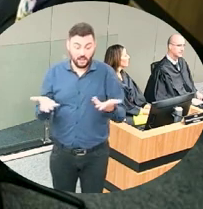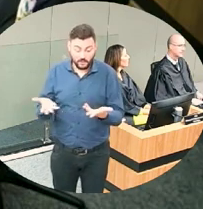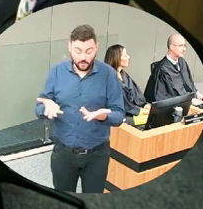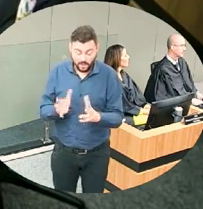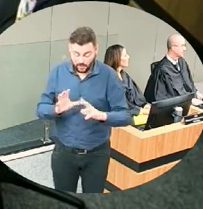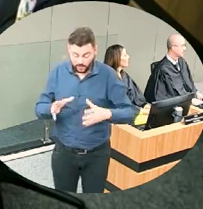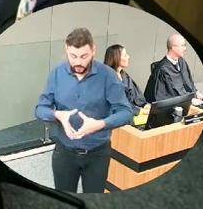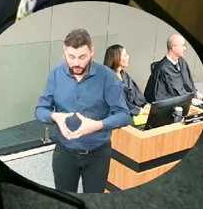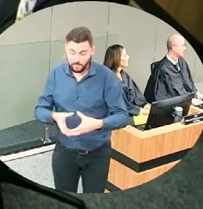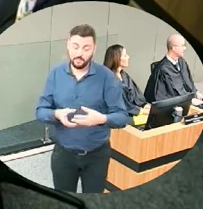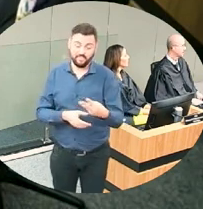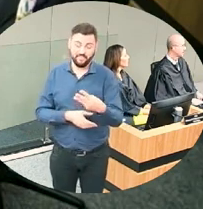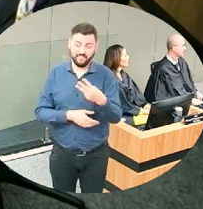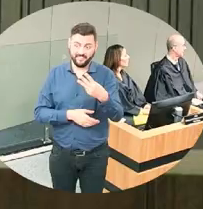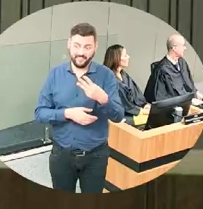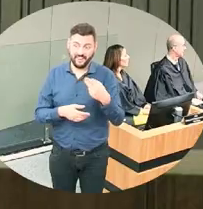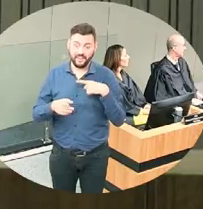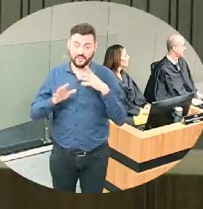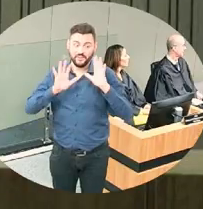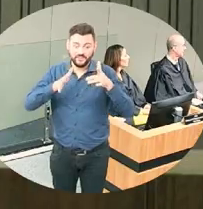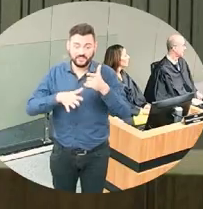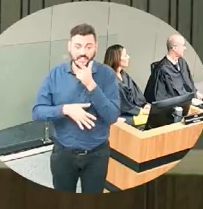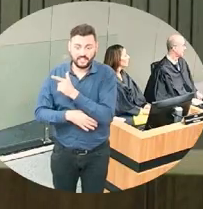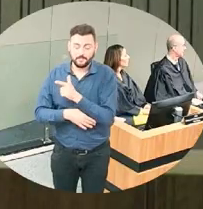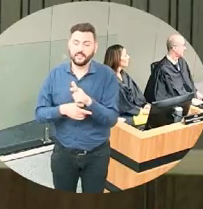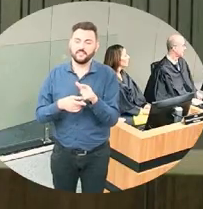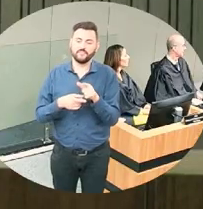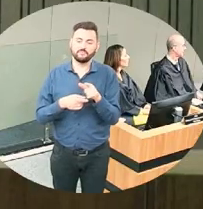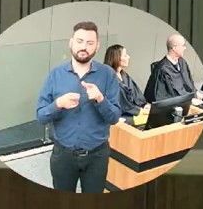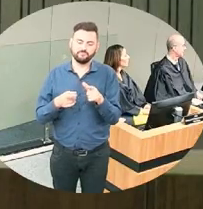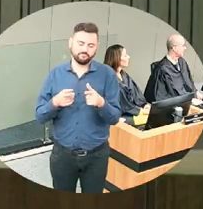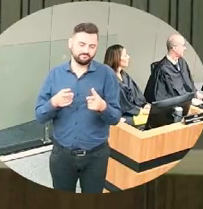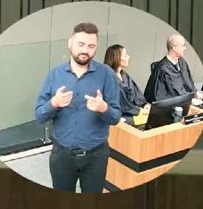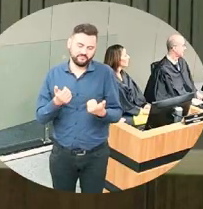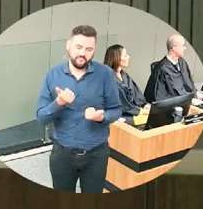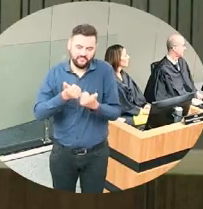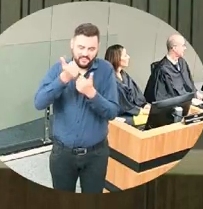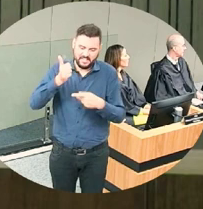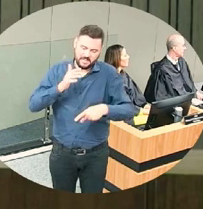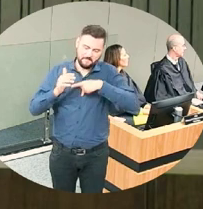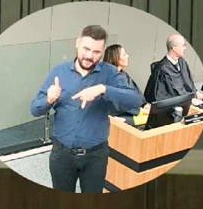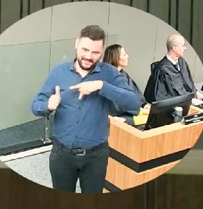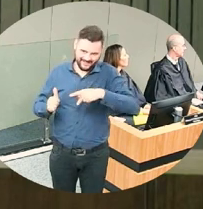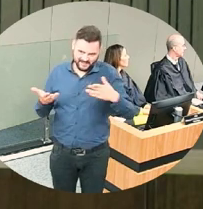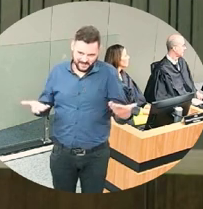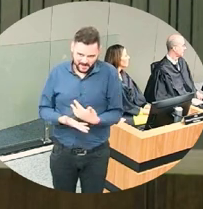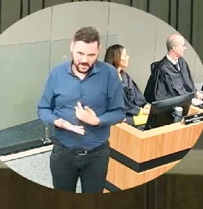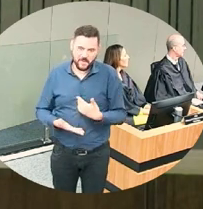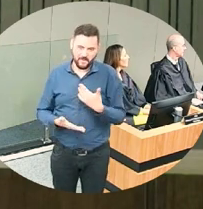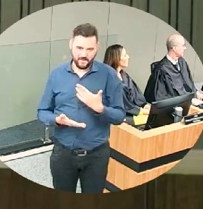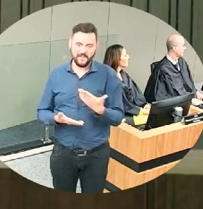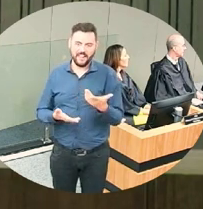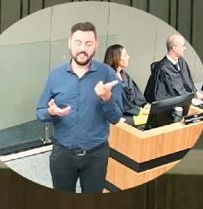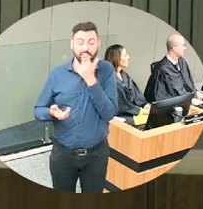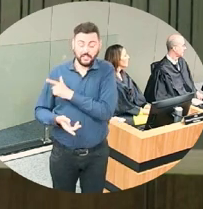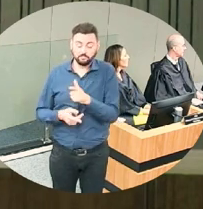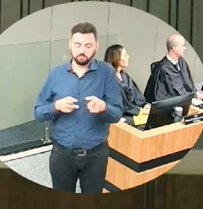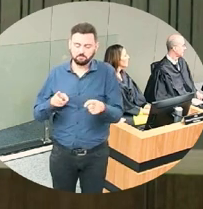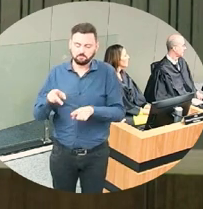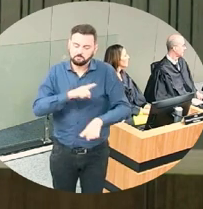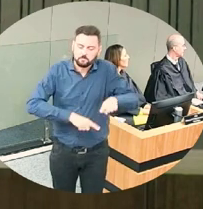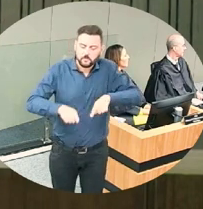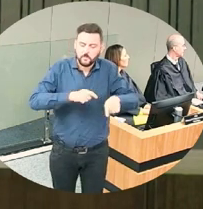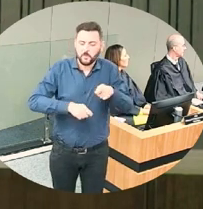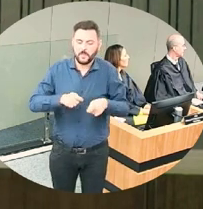terceira turma recursal e que juntamente com a vice-presidência comandará a nossa escola judicial pessoa de